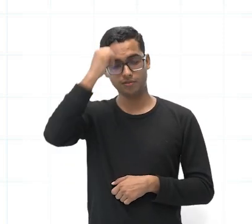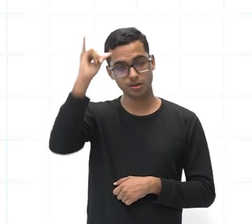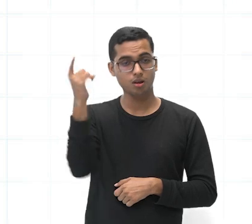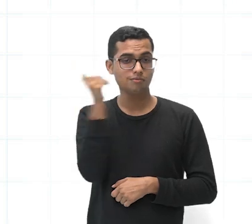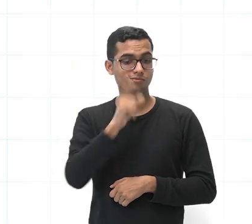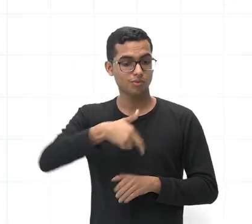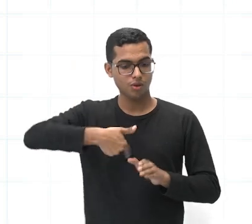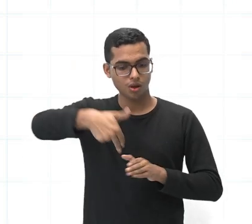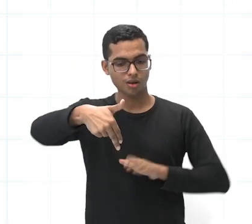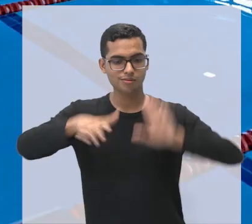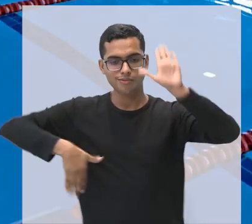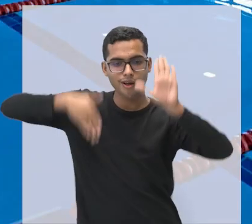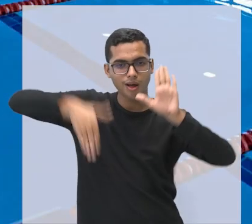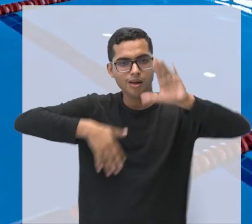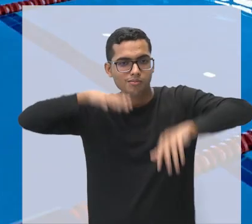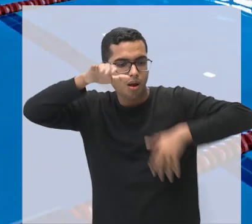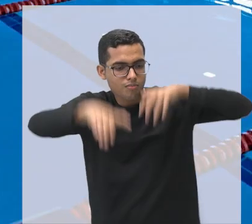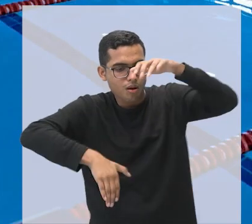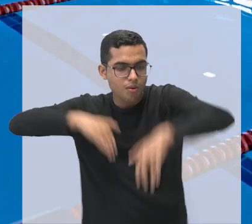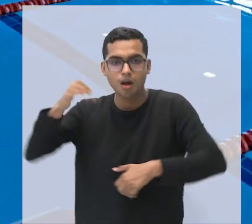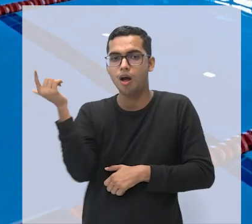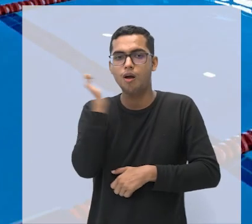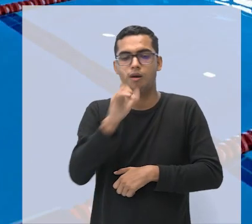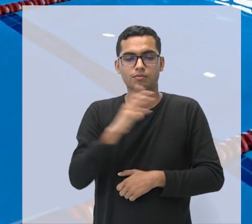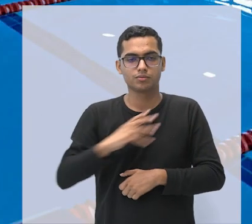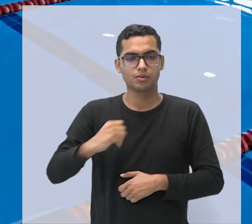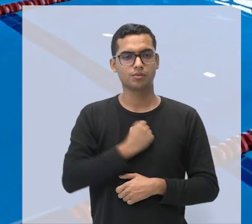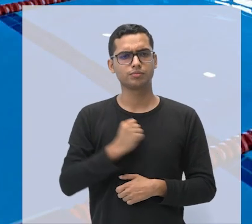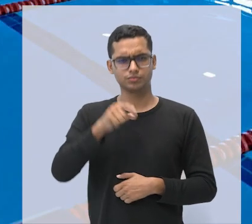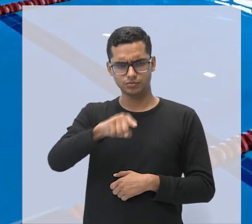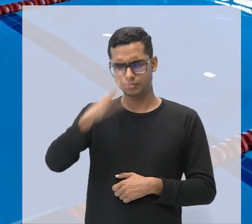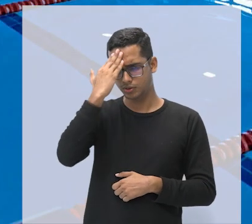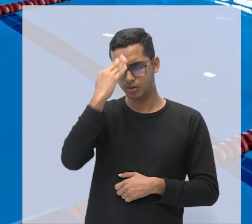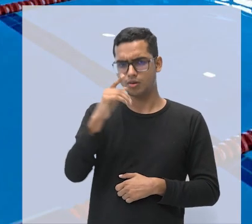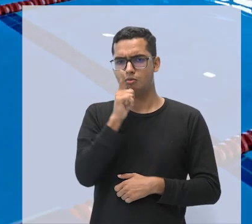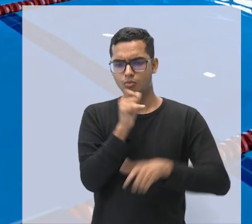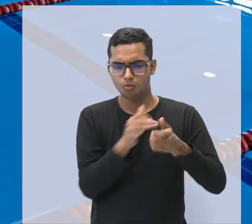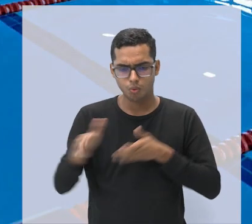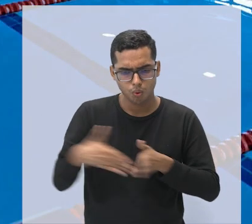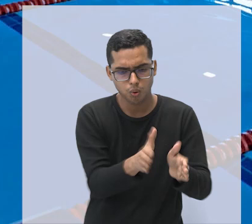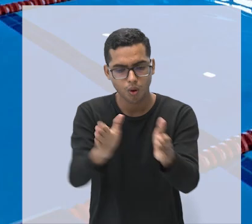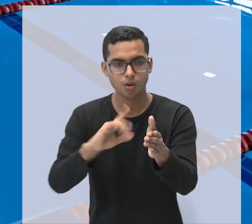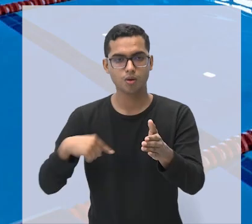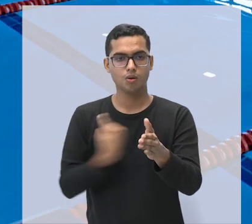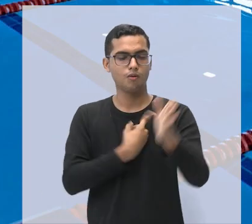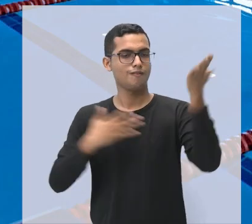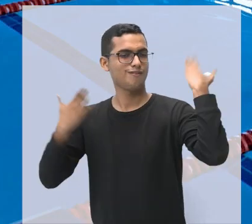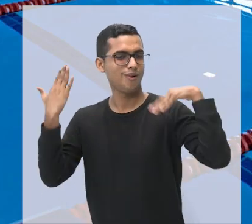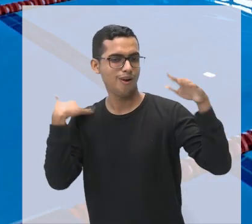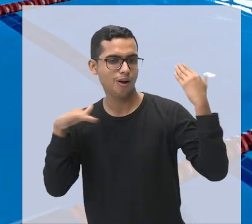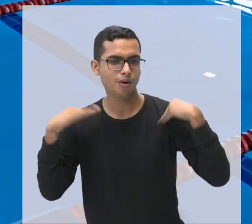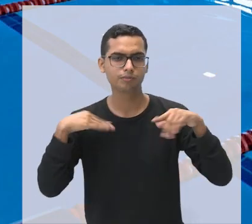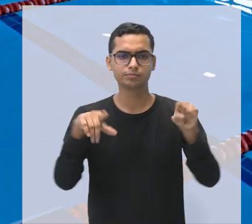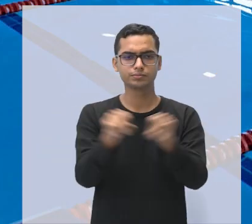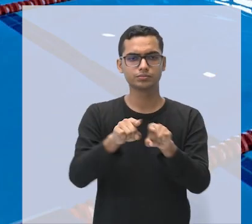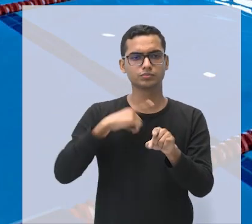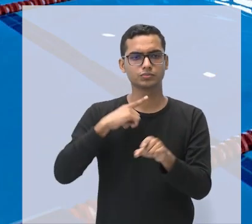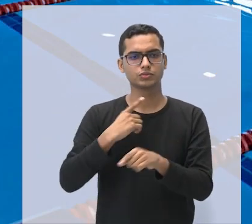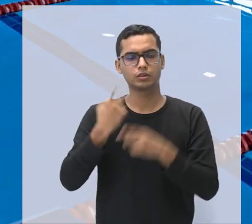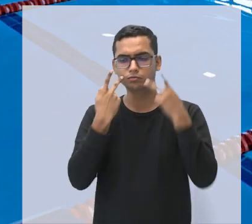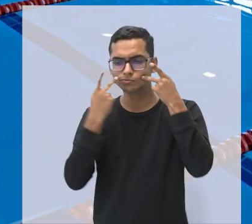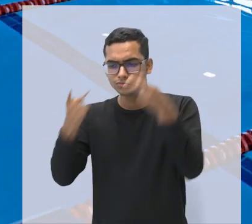nossa região aqui é rodeada pelos nossos rios maravilhosos. Então, quando a gente vai fazer um passeio ou vai para